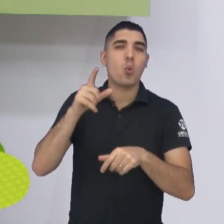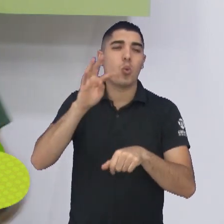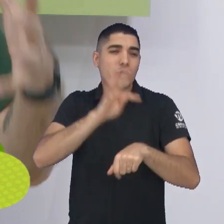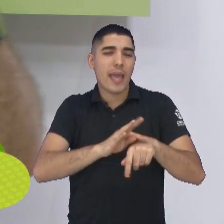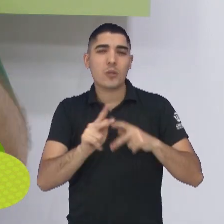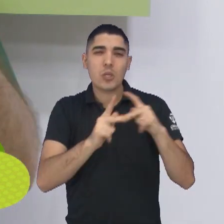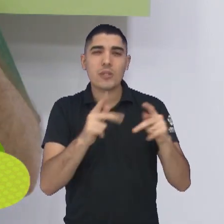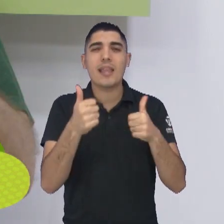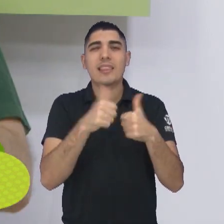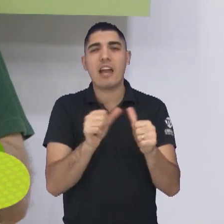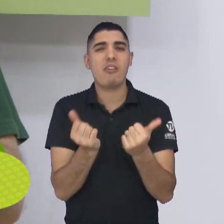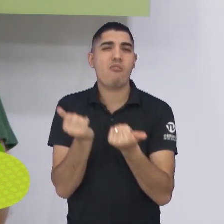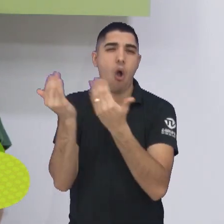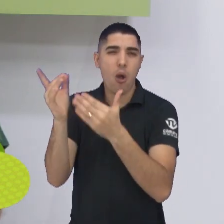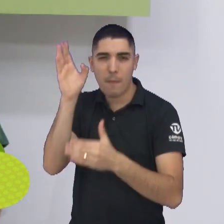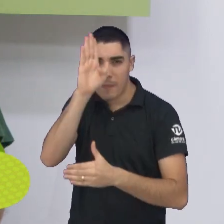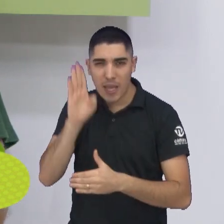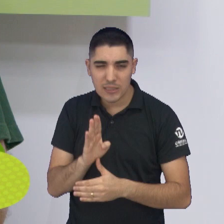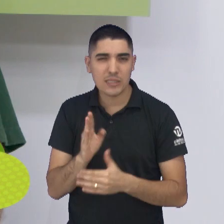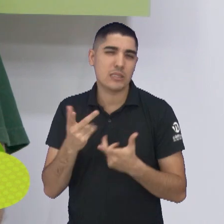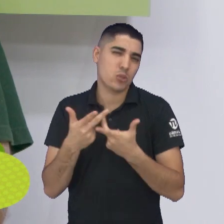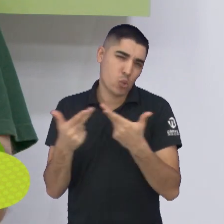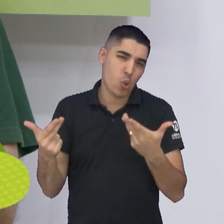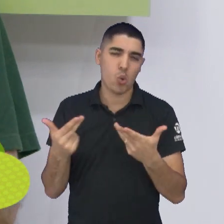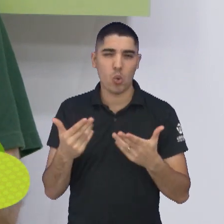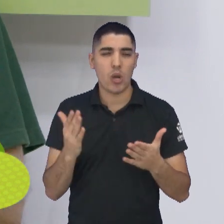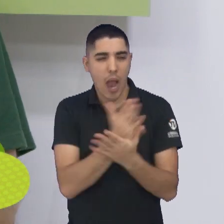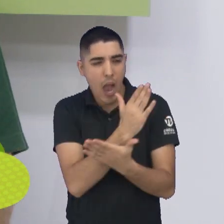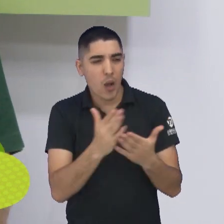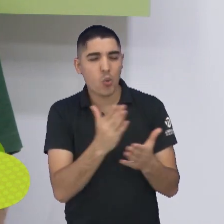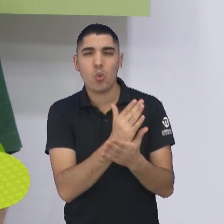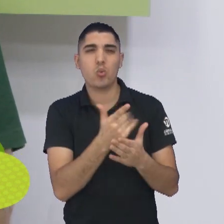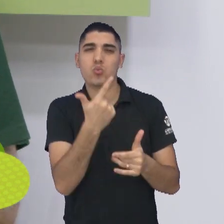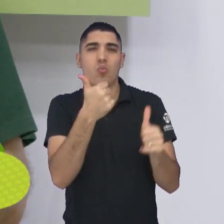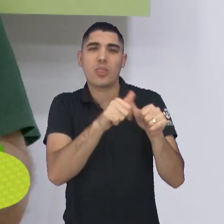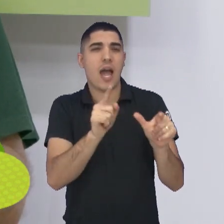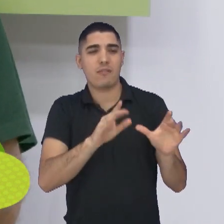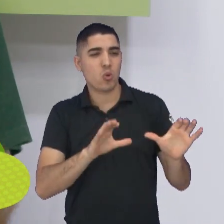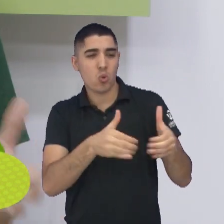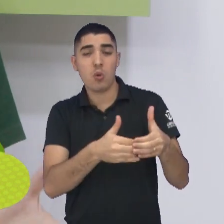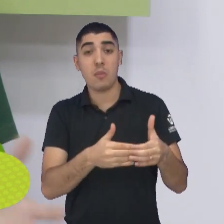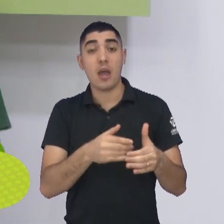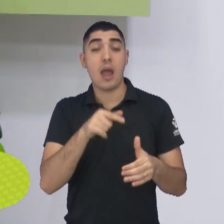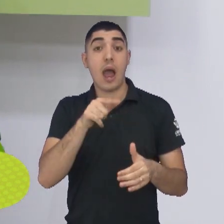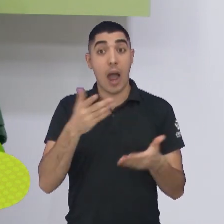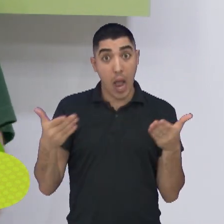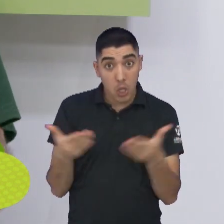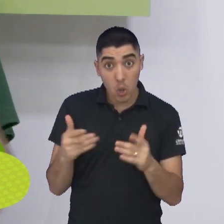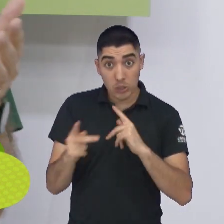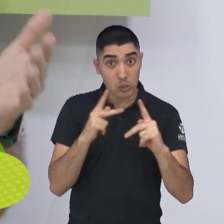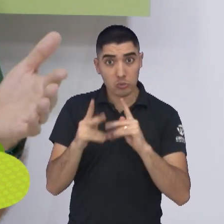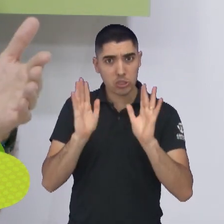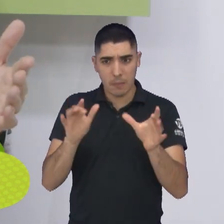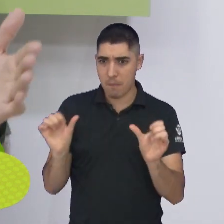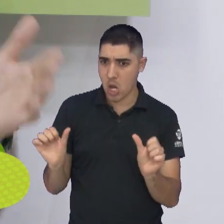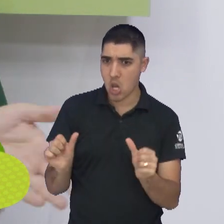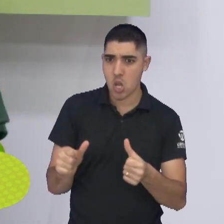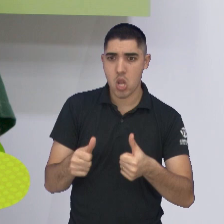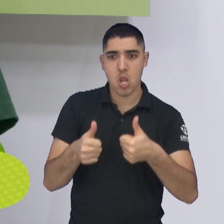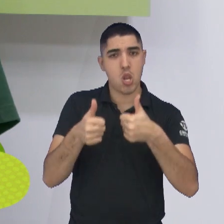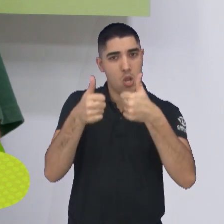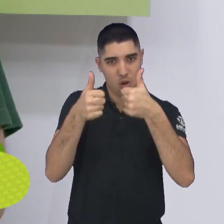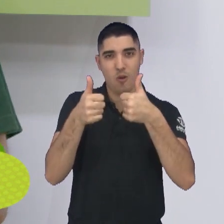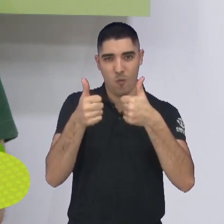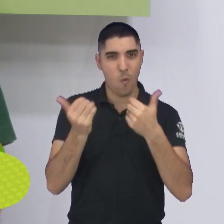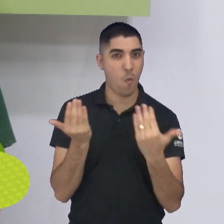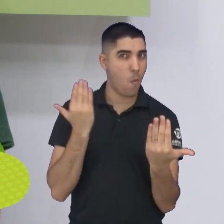seleção, então assim, o São José está com o elenco completo, vamos dizer assim, então, e o São José evoluiu muito da metade do campeonato